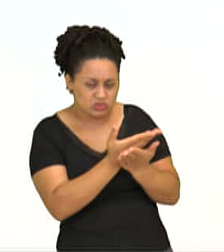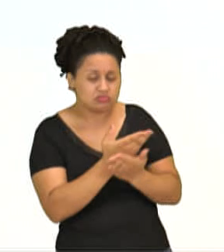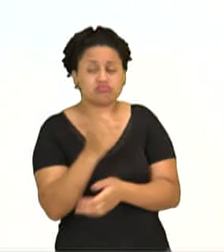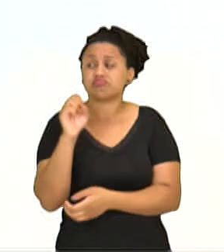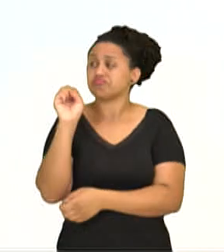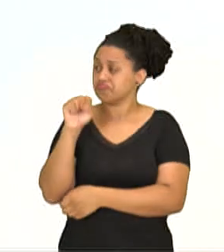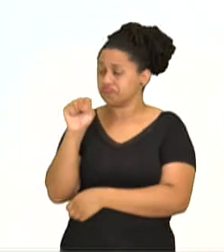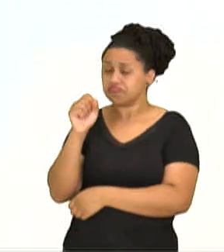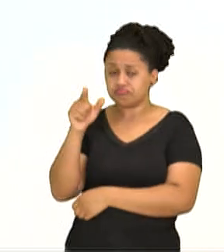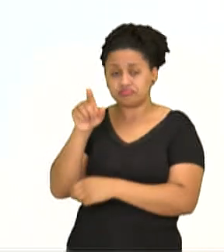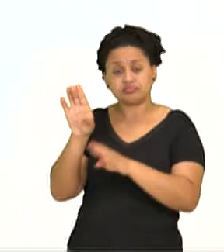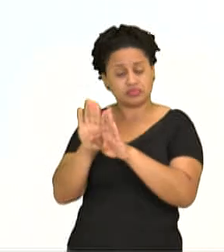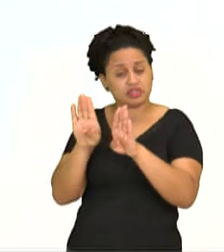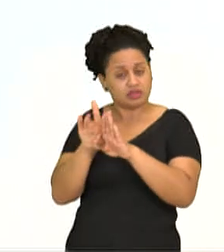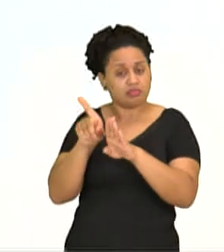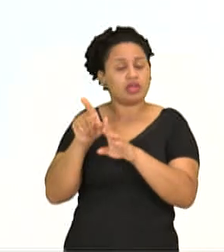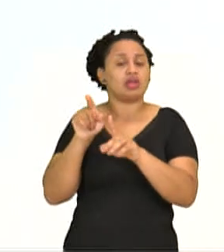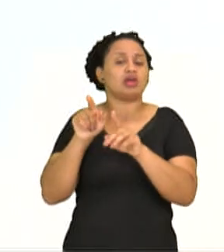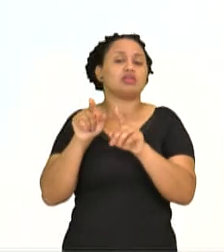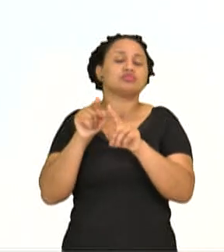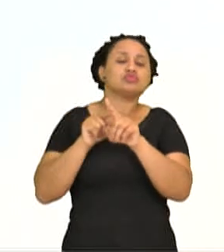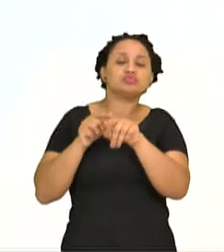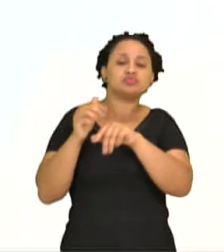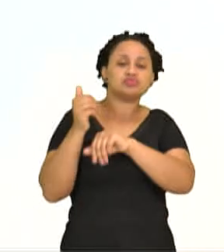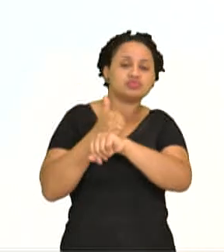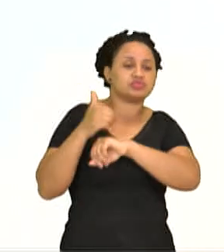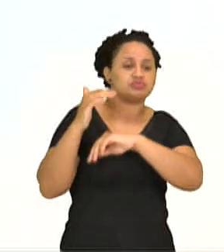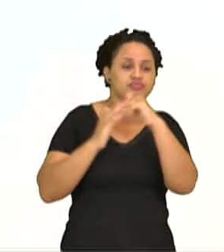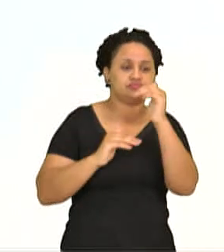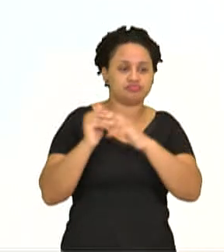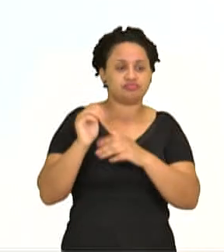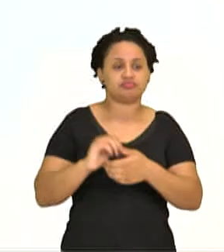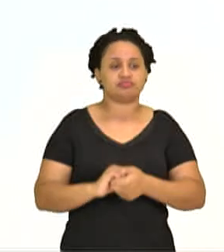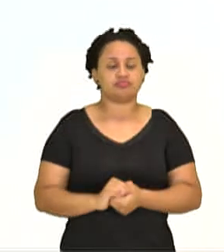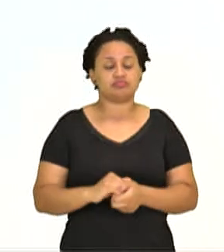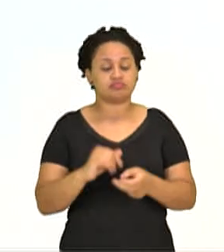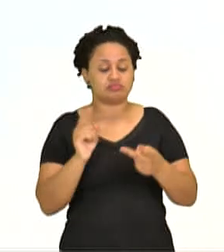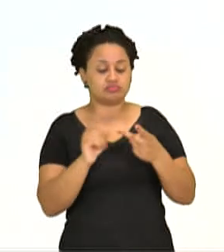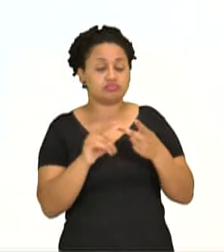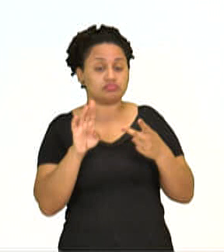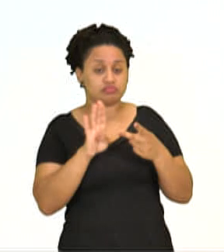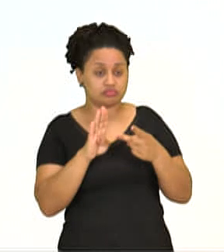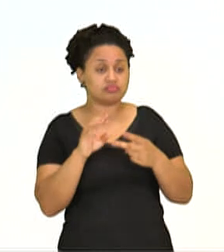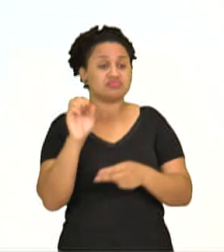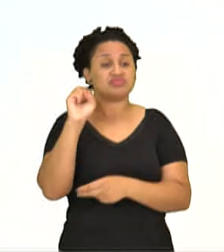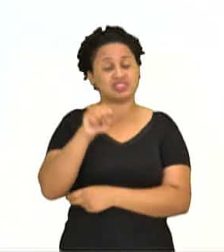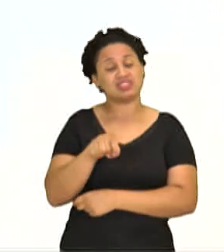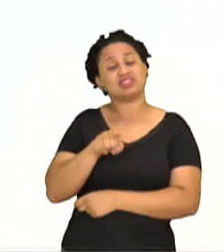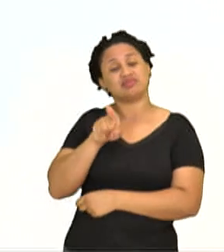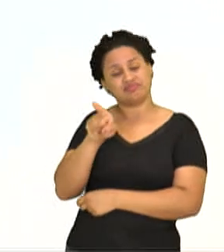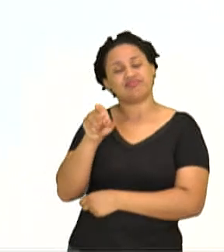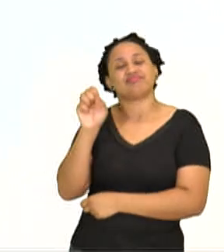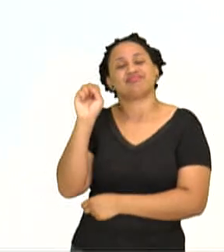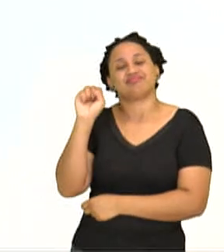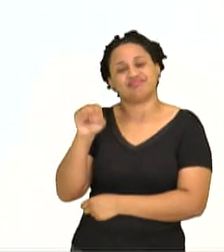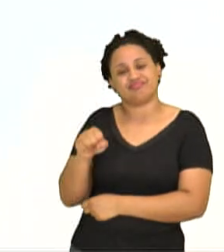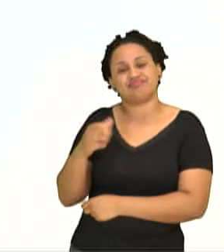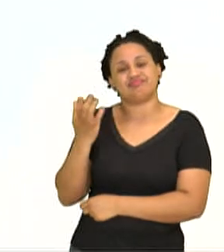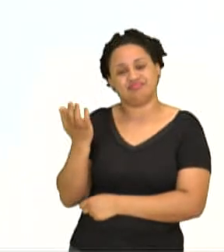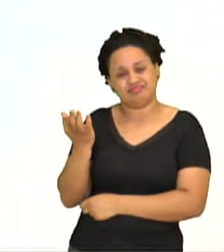aluno, também é uma ocupação. Is Susan sick? Yes, she is.